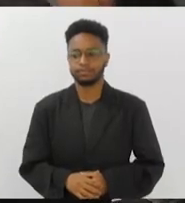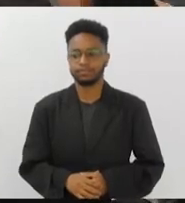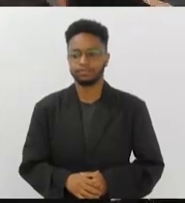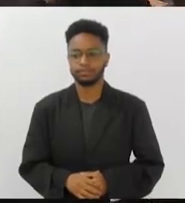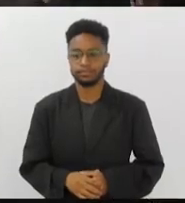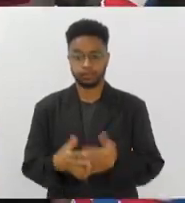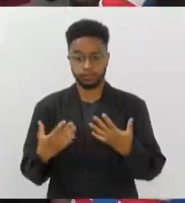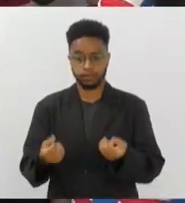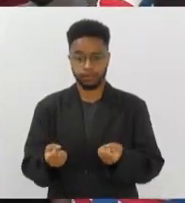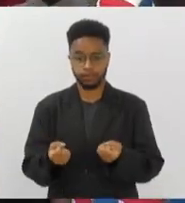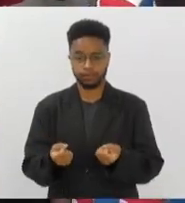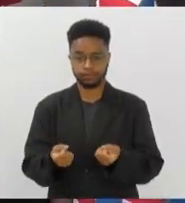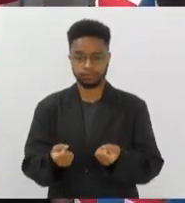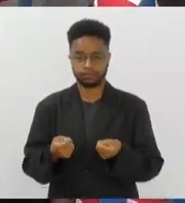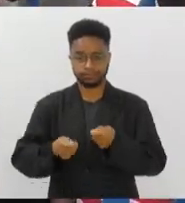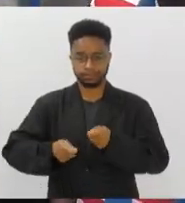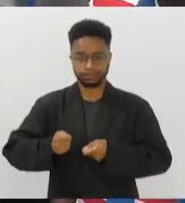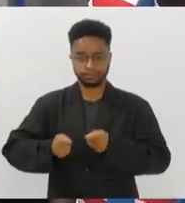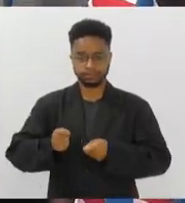Vamos lá.